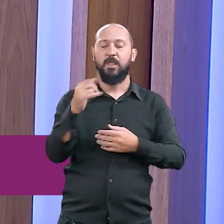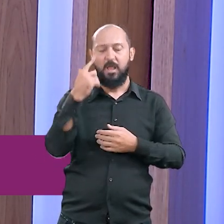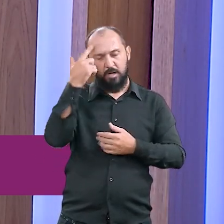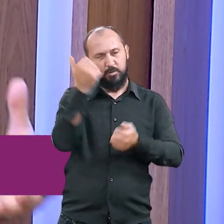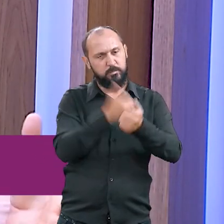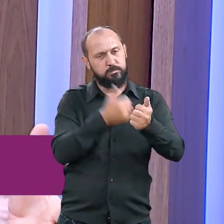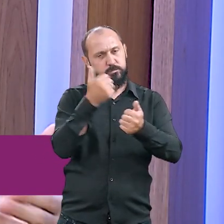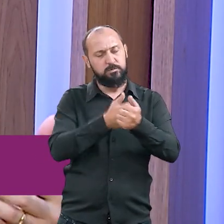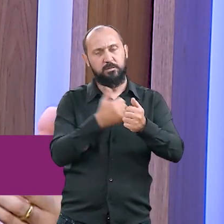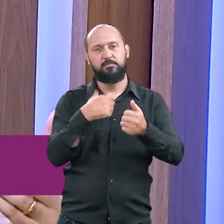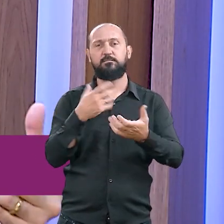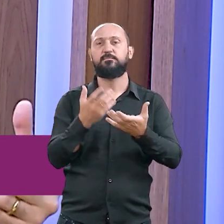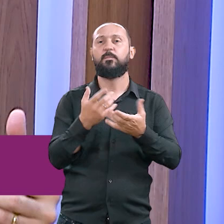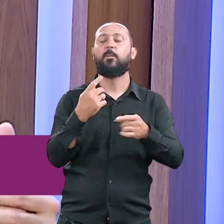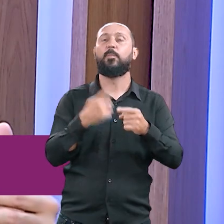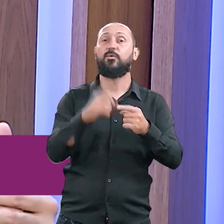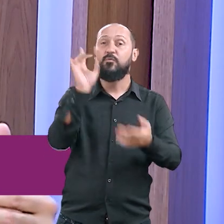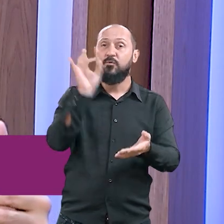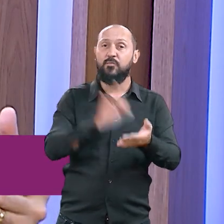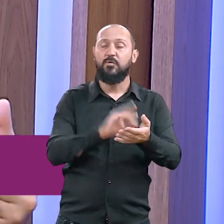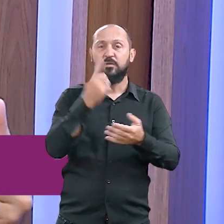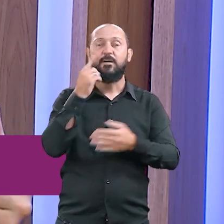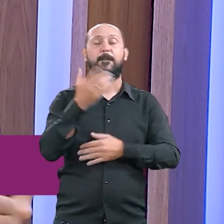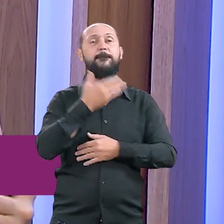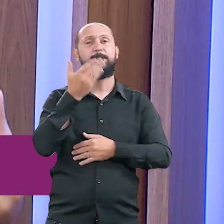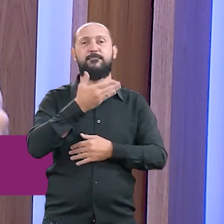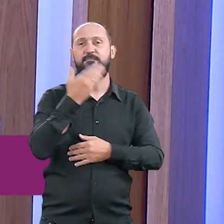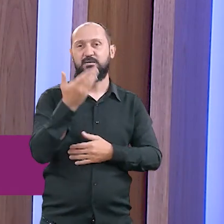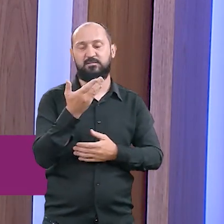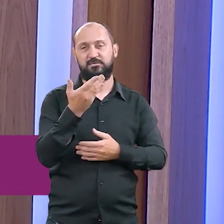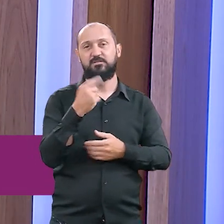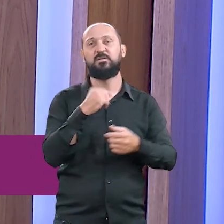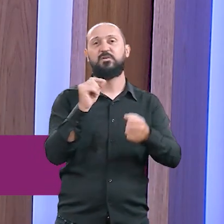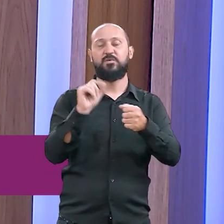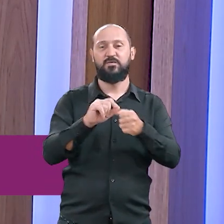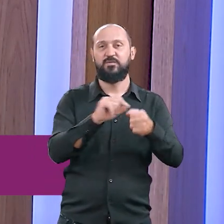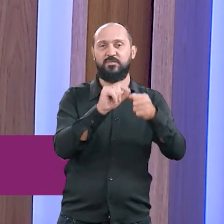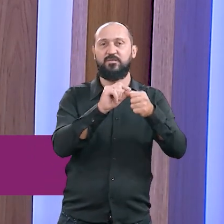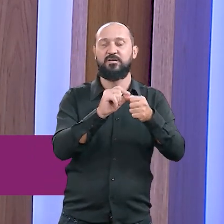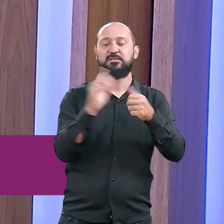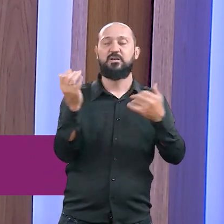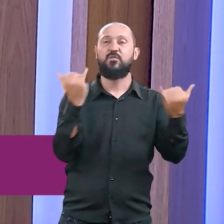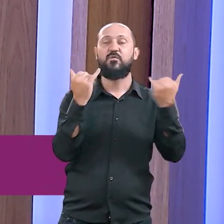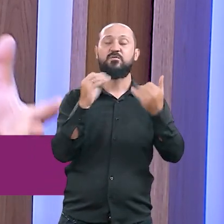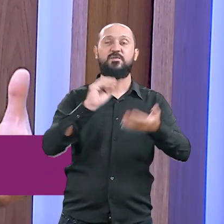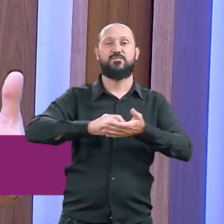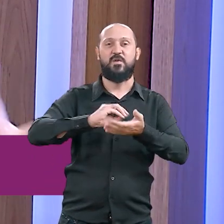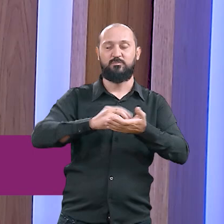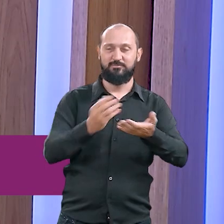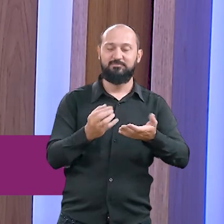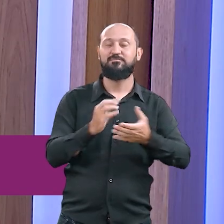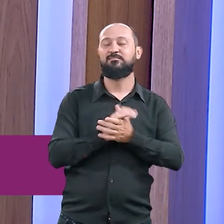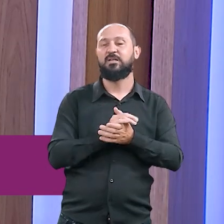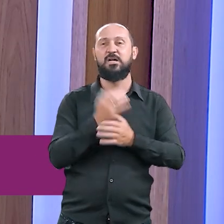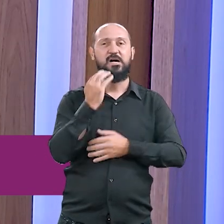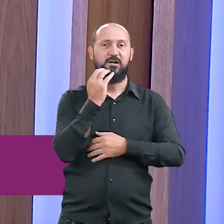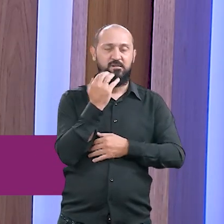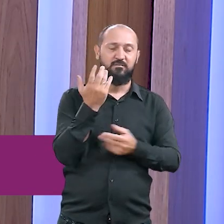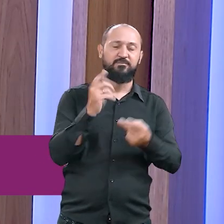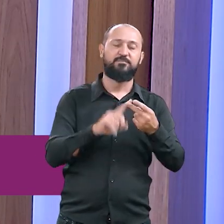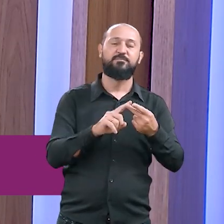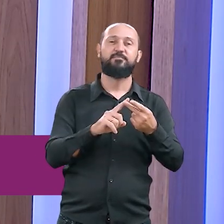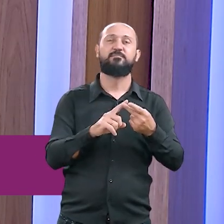qualquer informação que a gente recebeu. Por mais que a pessoa que tenha encaminhado aquela informação seja uma pessoa da nossa confiança, por mais que